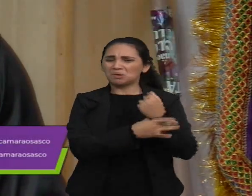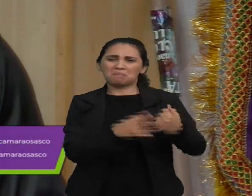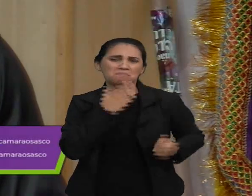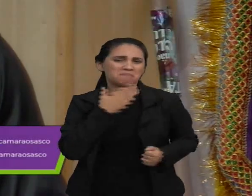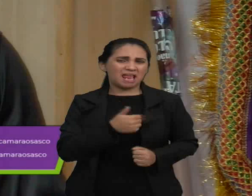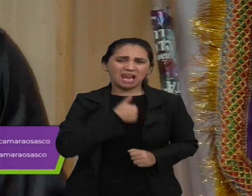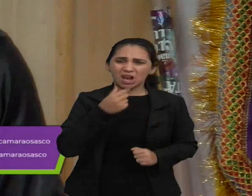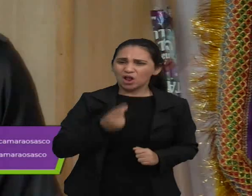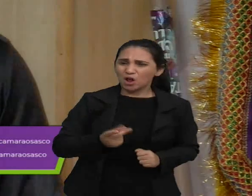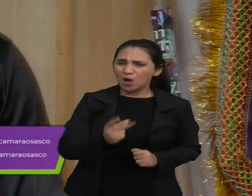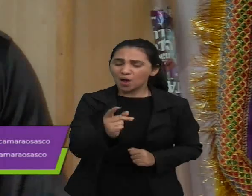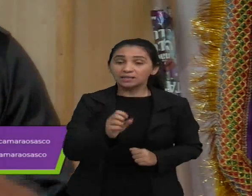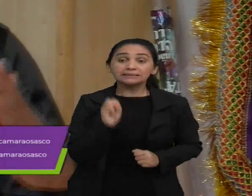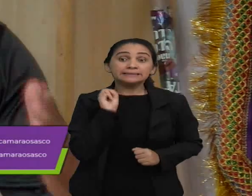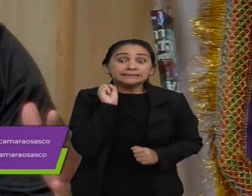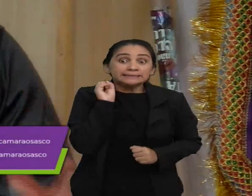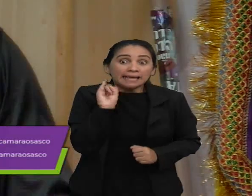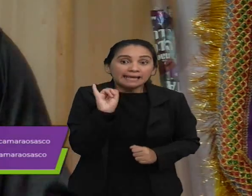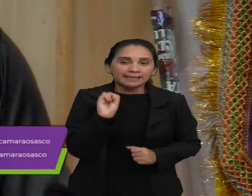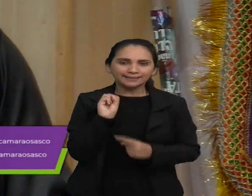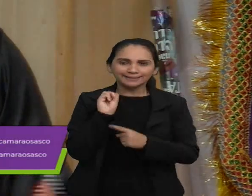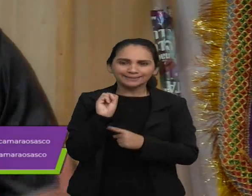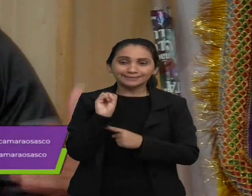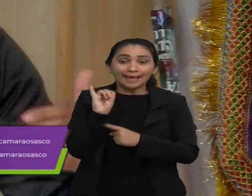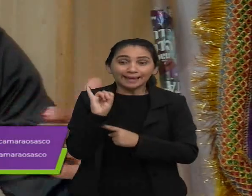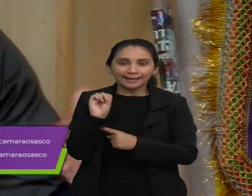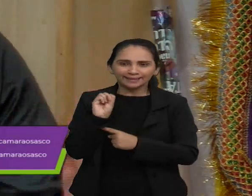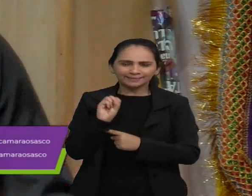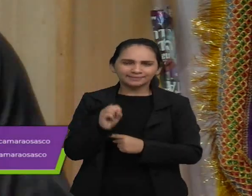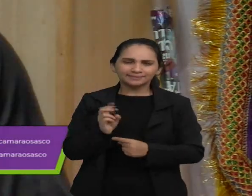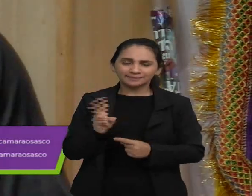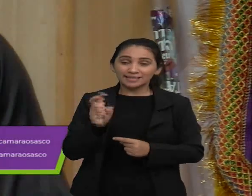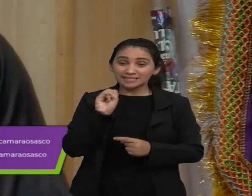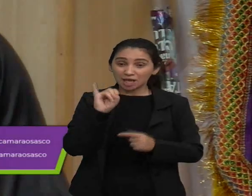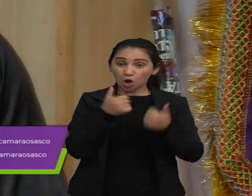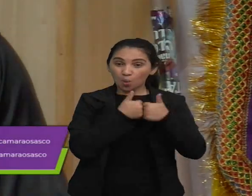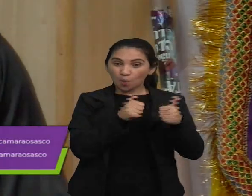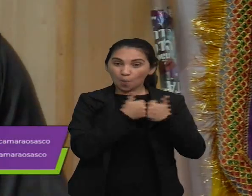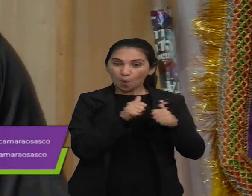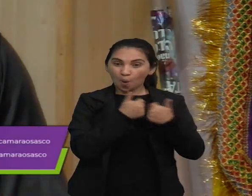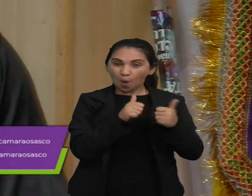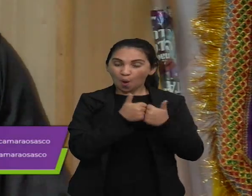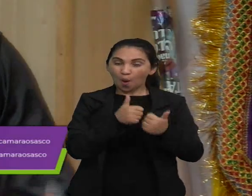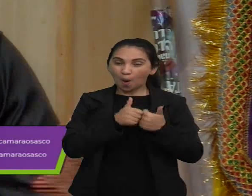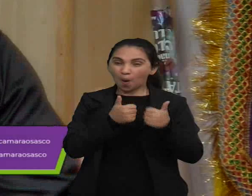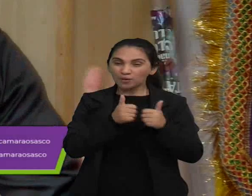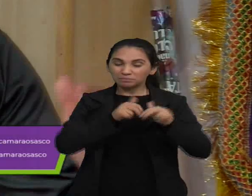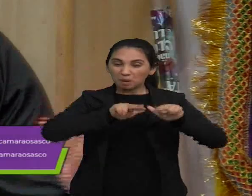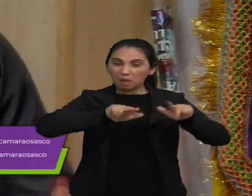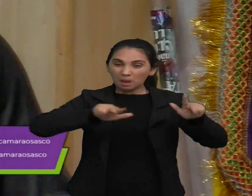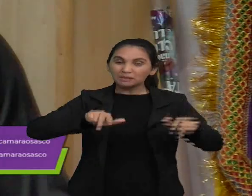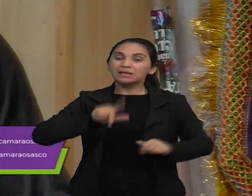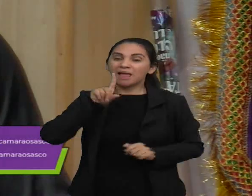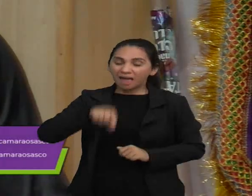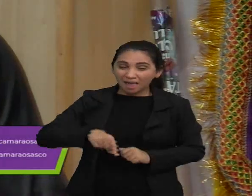eficientes se terceirizar e entregar o transporte público para as empresas privadas o transporte vai ser de excelente qualidade